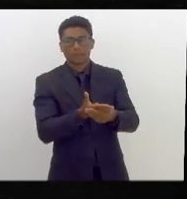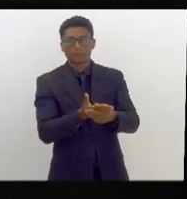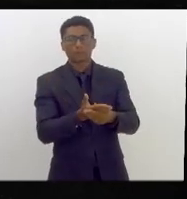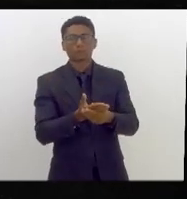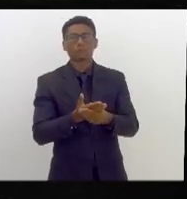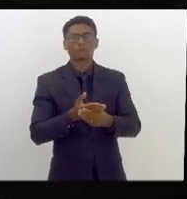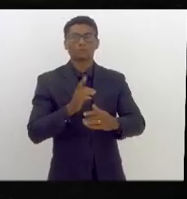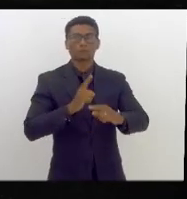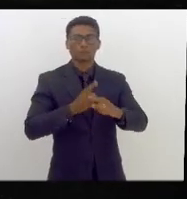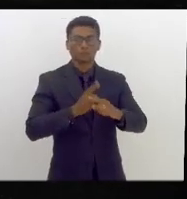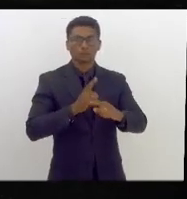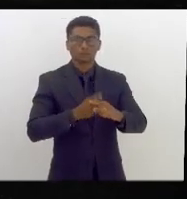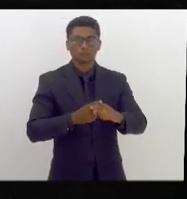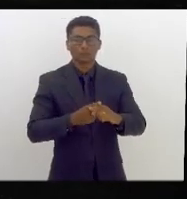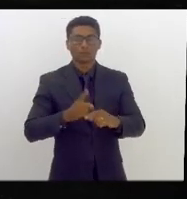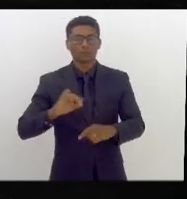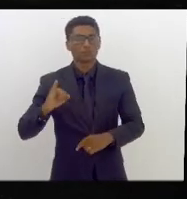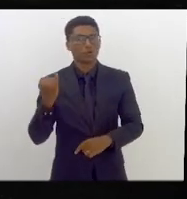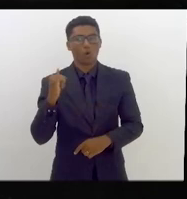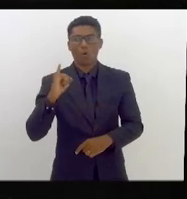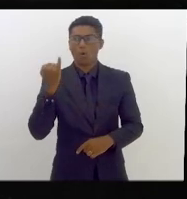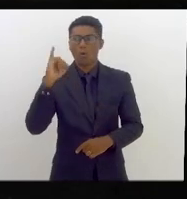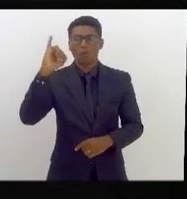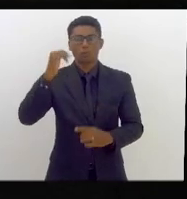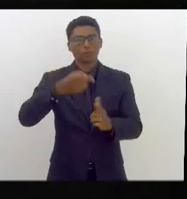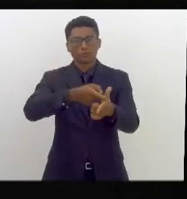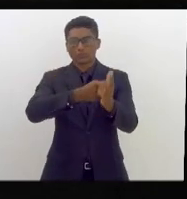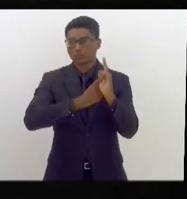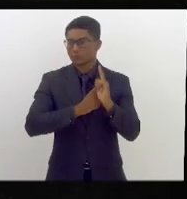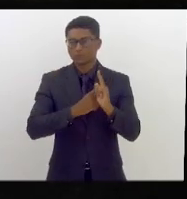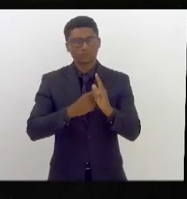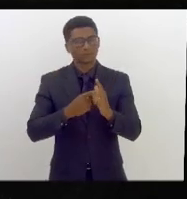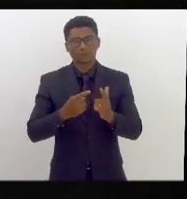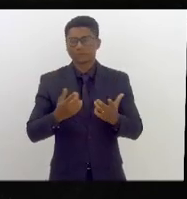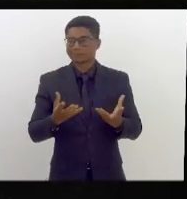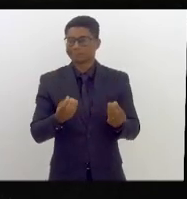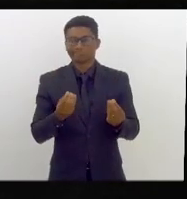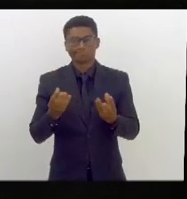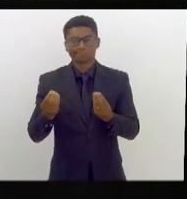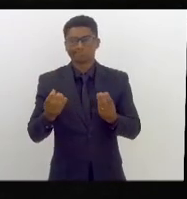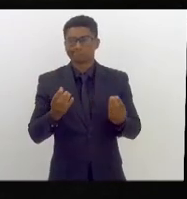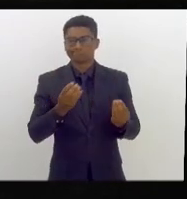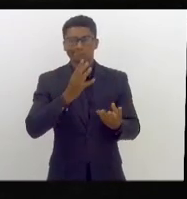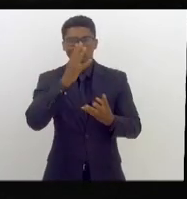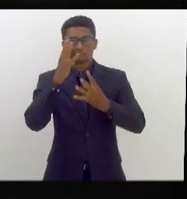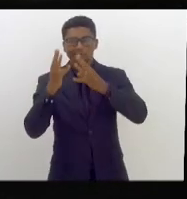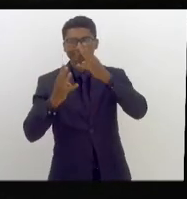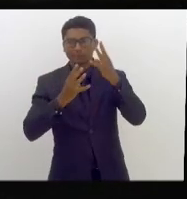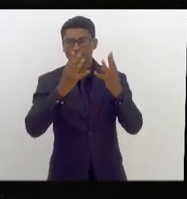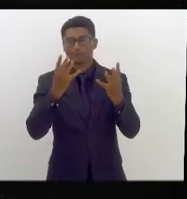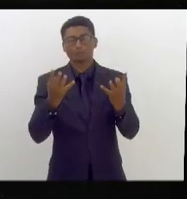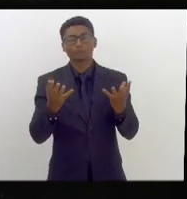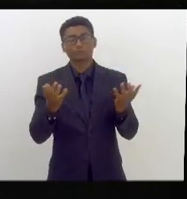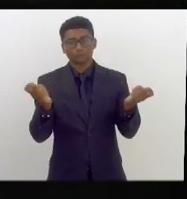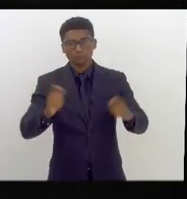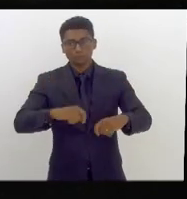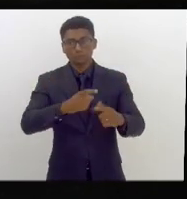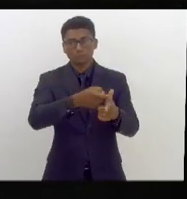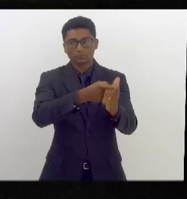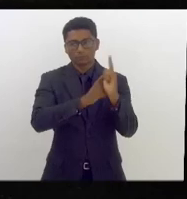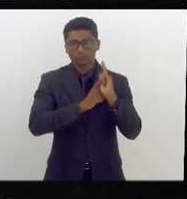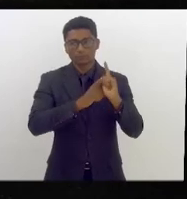a incidência dos juros sobre a dívida e, com isso, ter uma redução, né, dessa dívida,